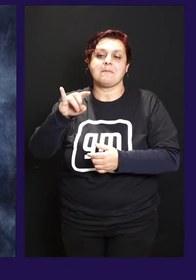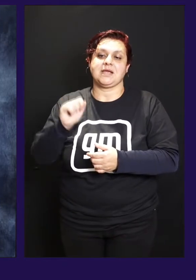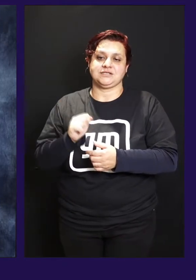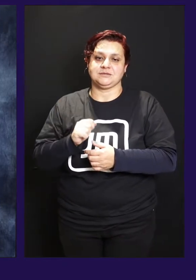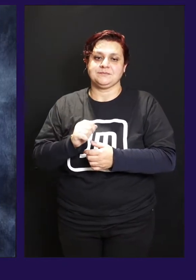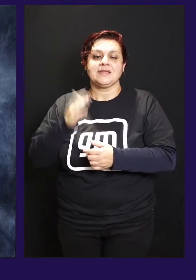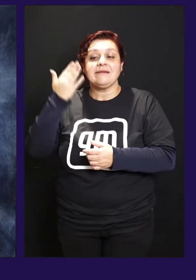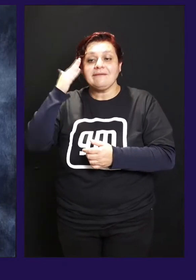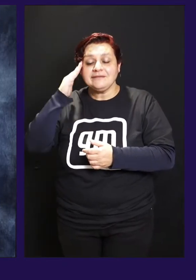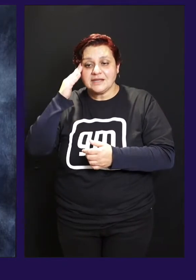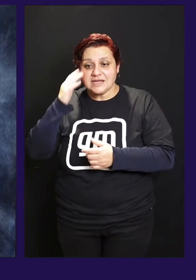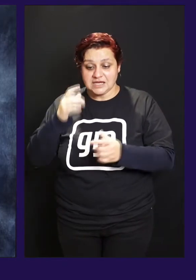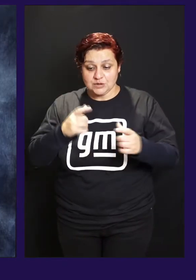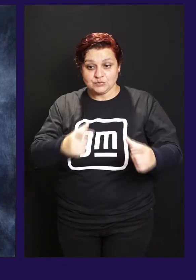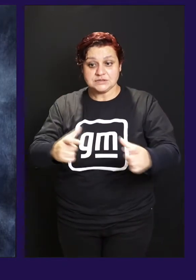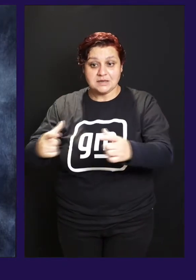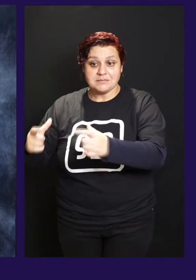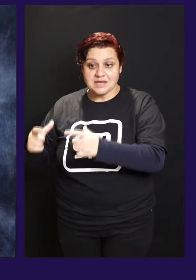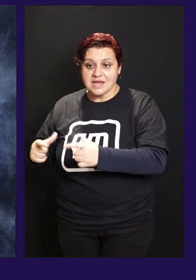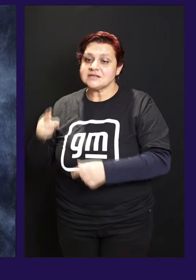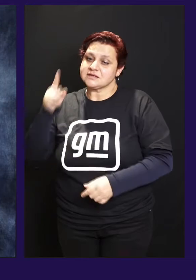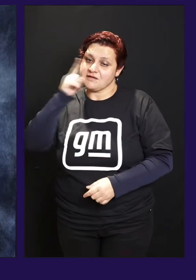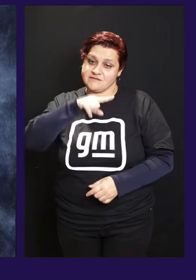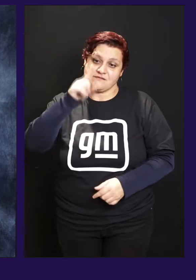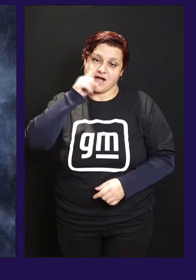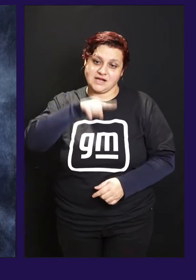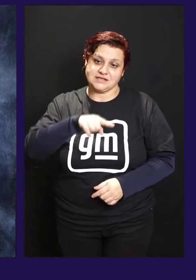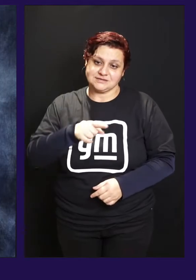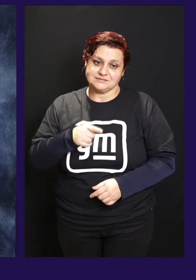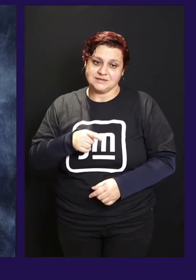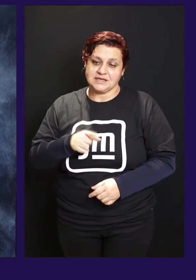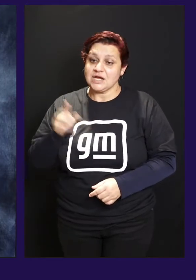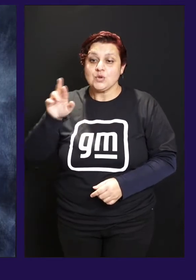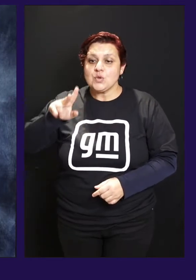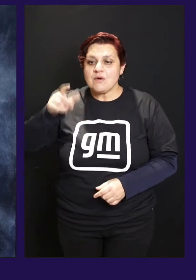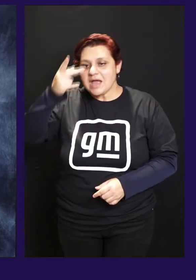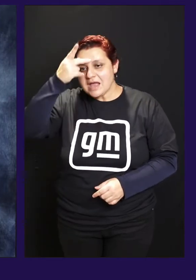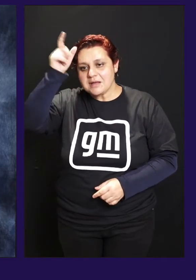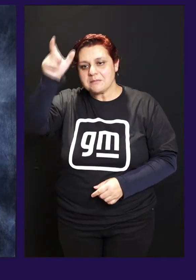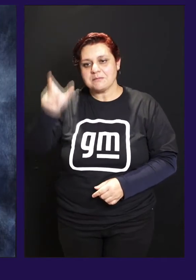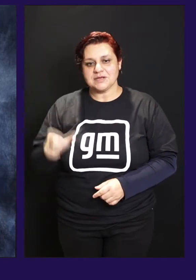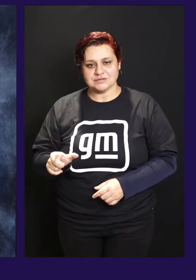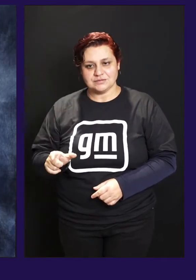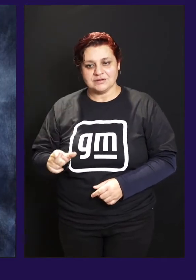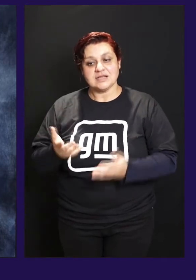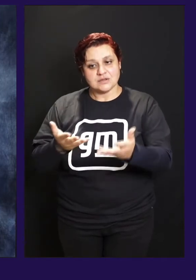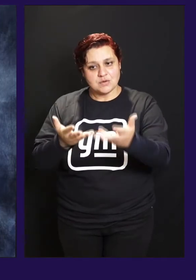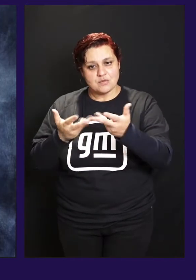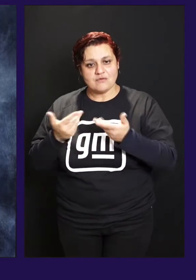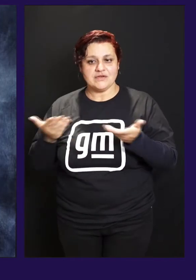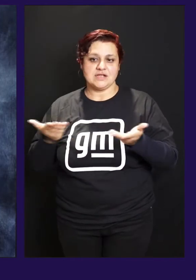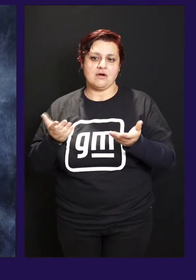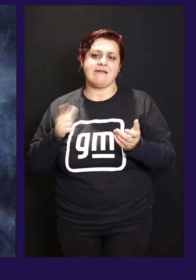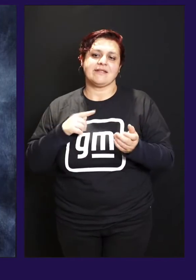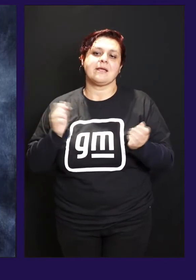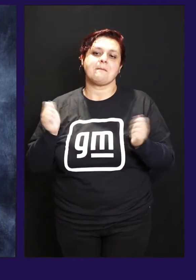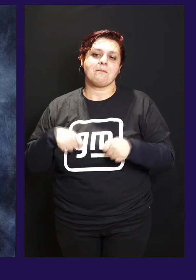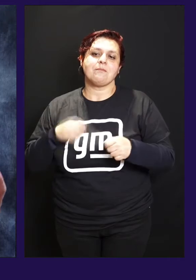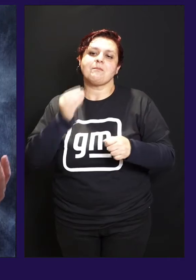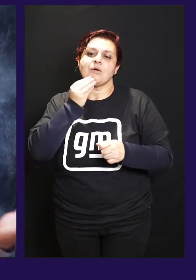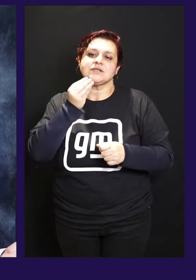a média, usar todos os 10 comandos dentro do cockpit. Por